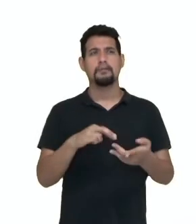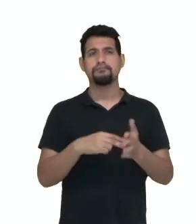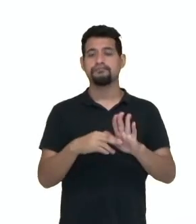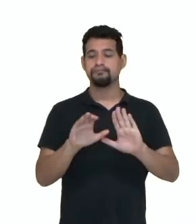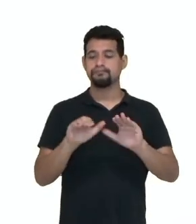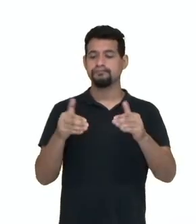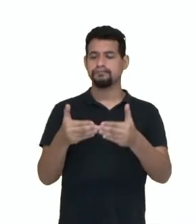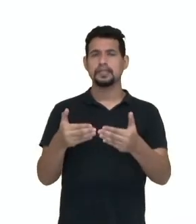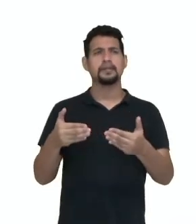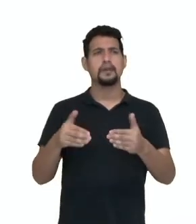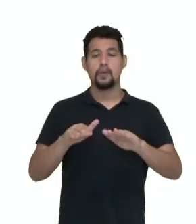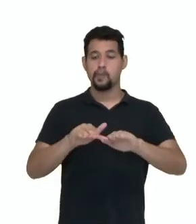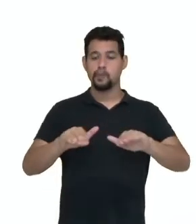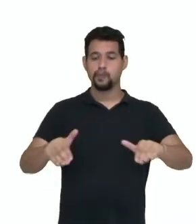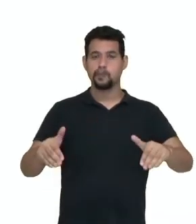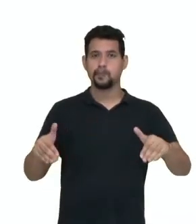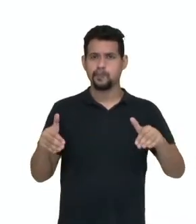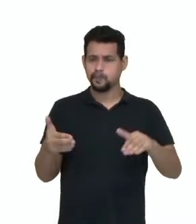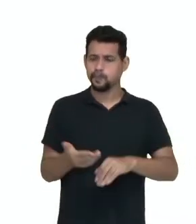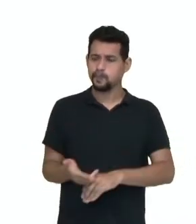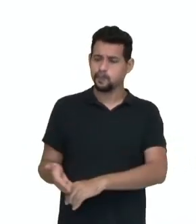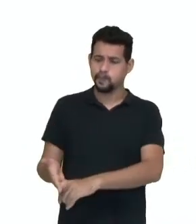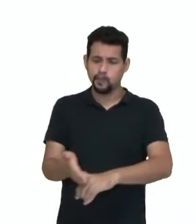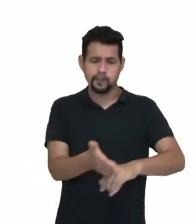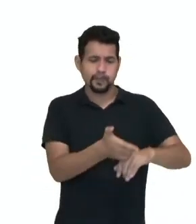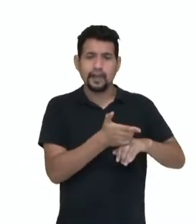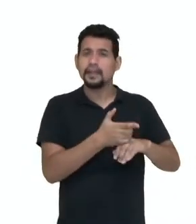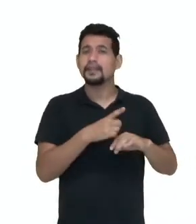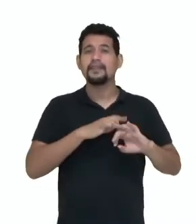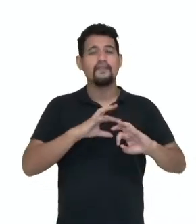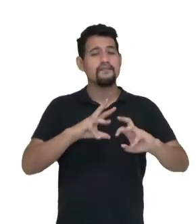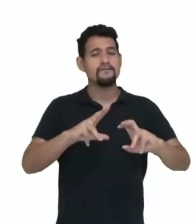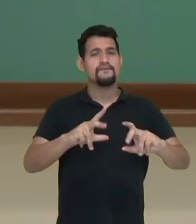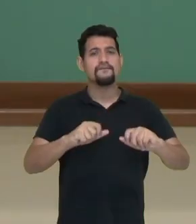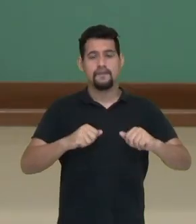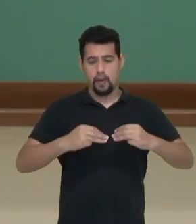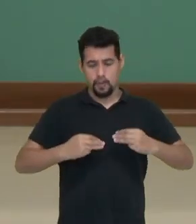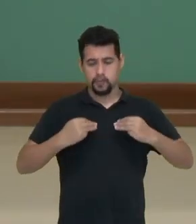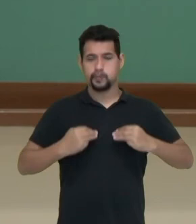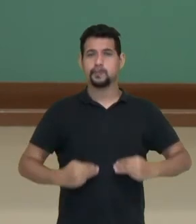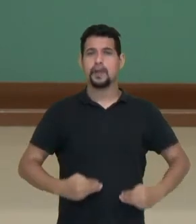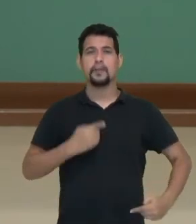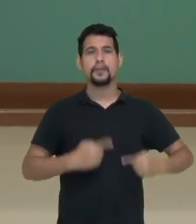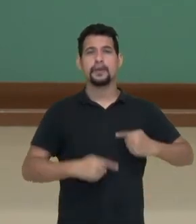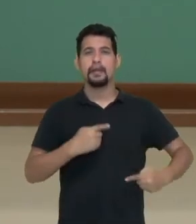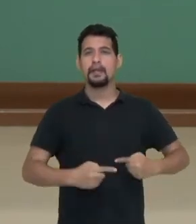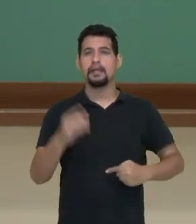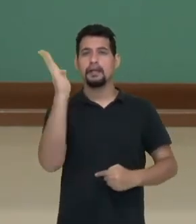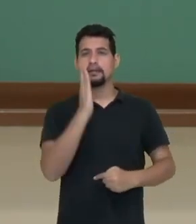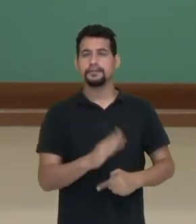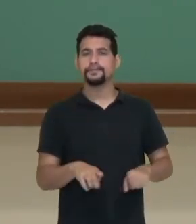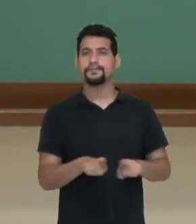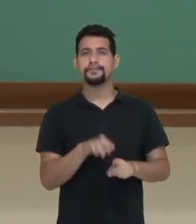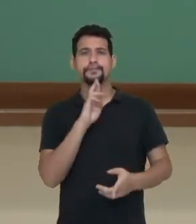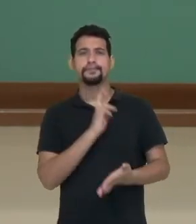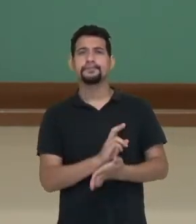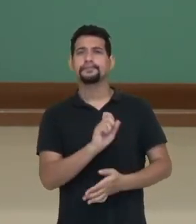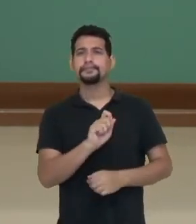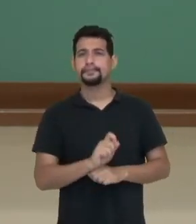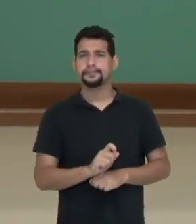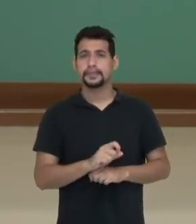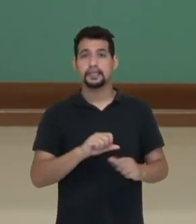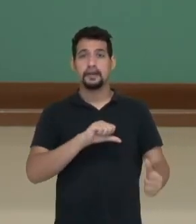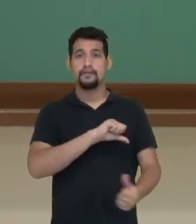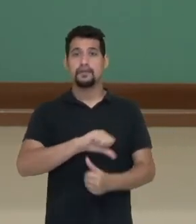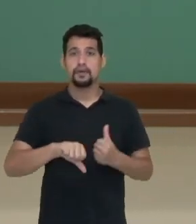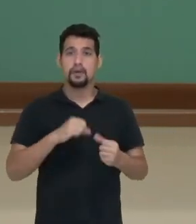que justamente eles vão iniciar um movimento de moralização da política brasileira que vai resultar na